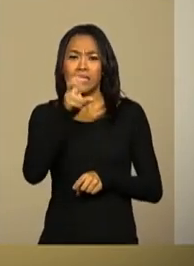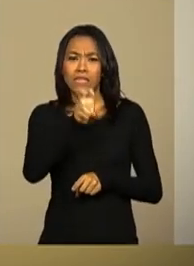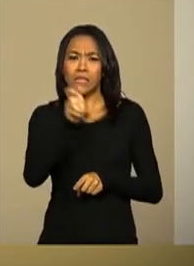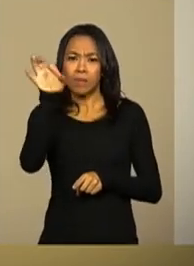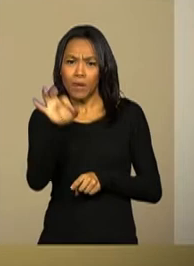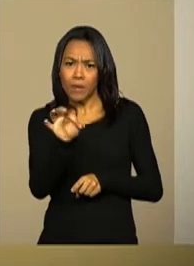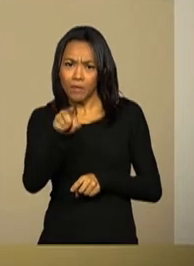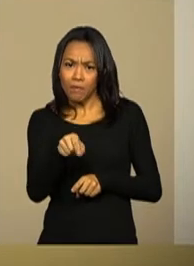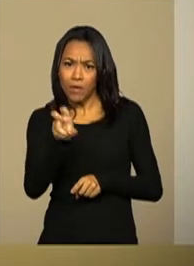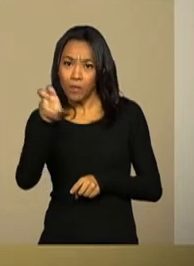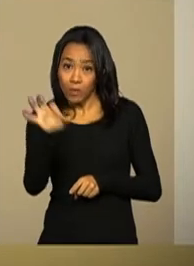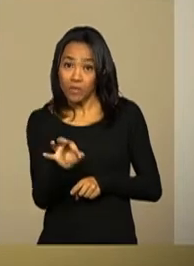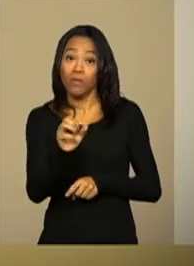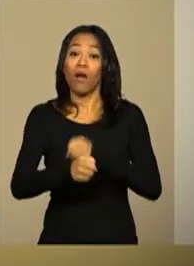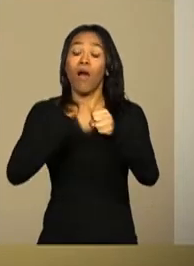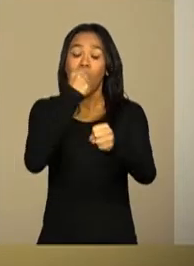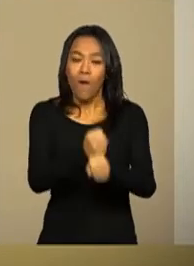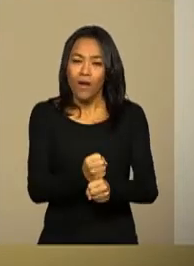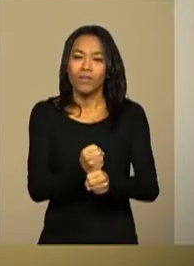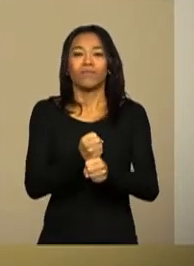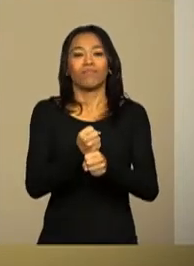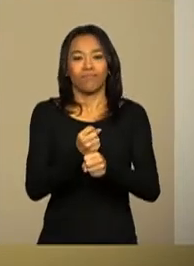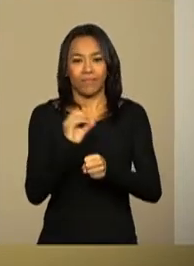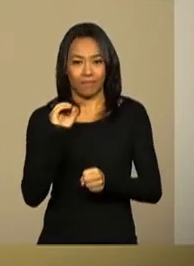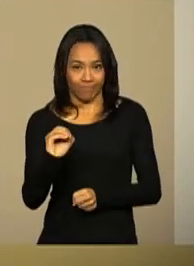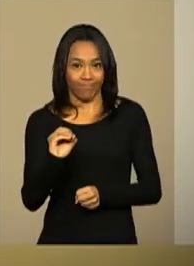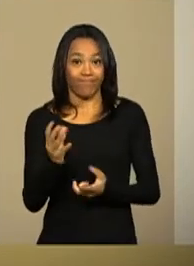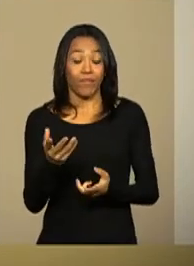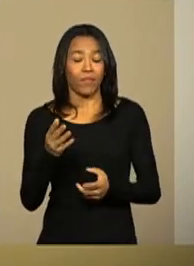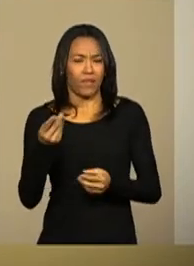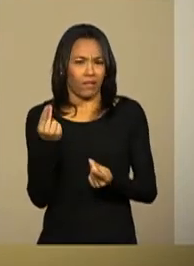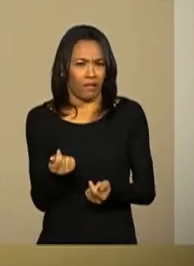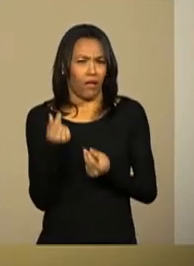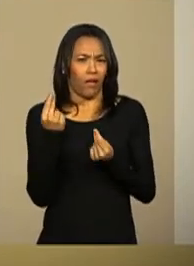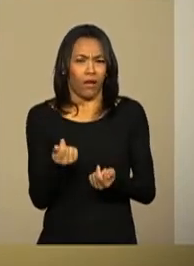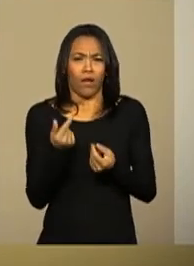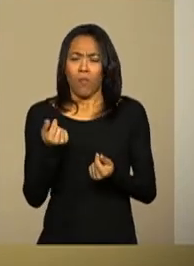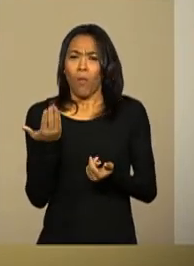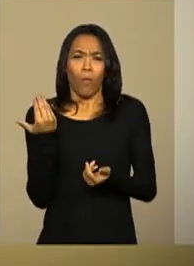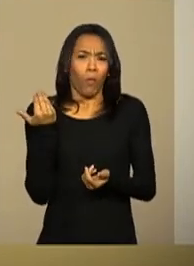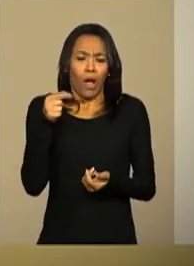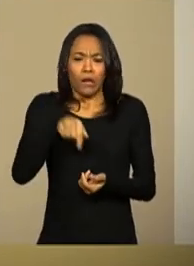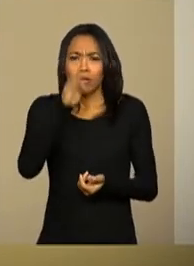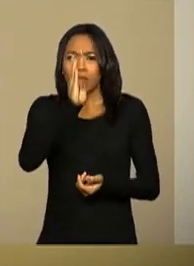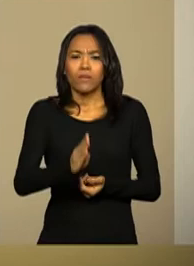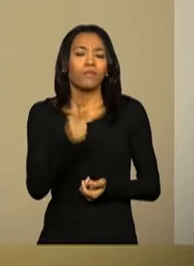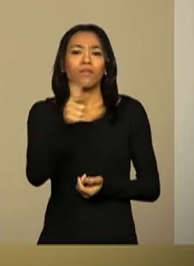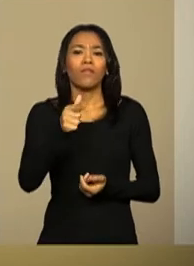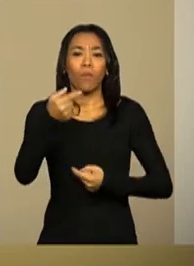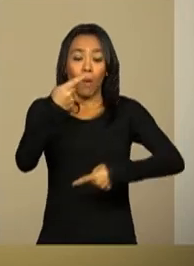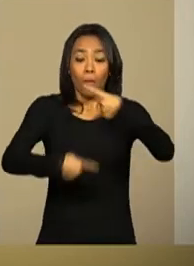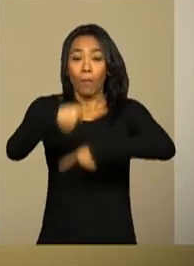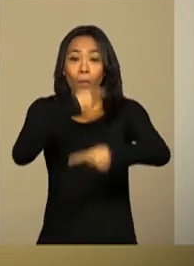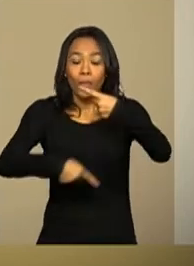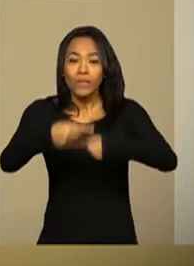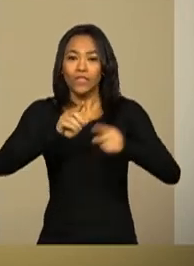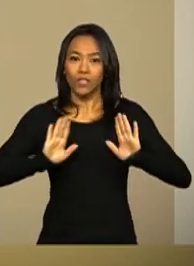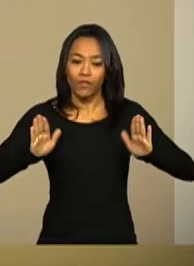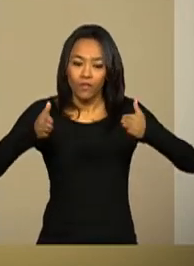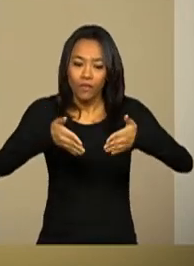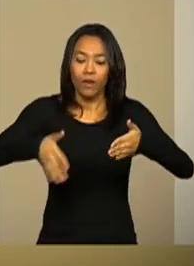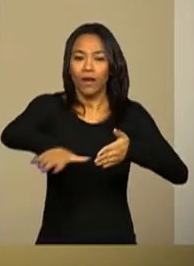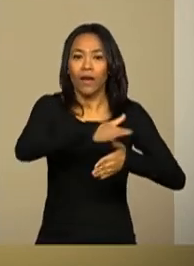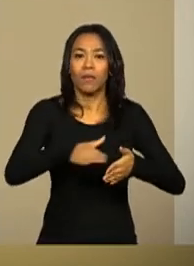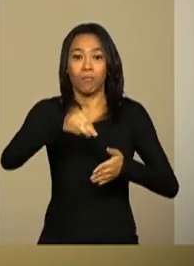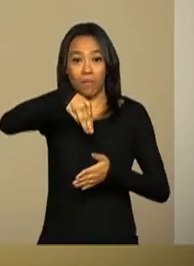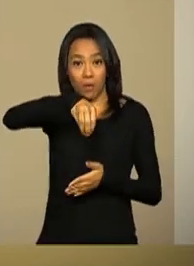por cento ao ano juros praticamente negativos por muito tempo não houve no Brasil uma política específica para